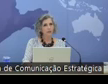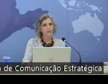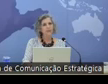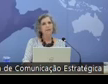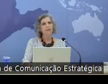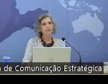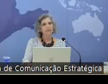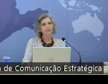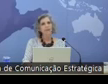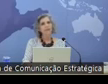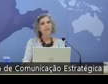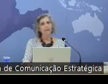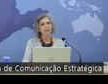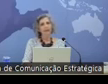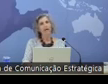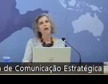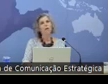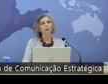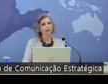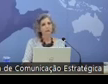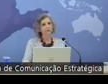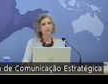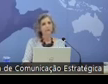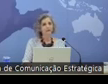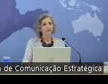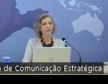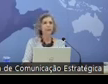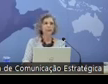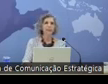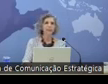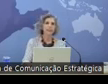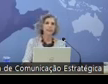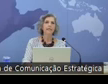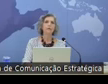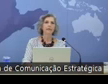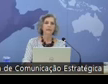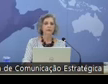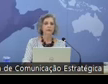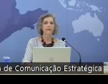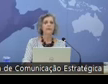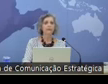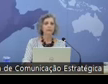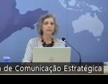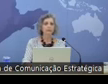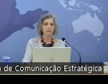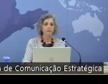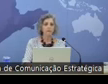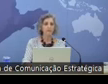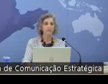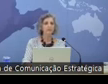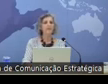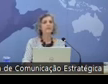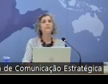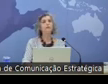toda gestação que terminar uma nascido Vivo tem que ter uma identificação de uma criança